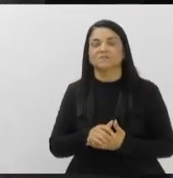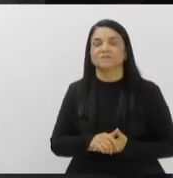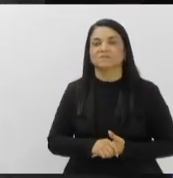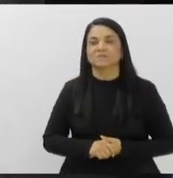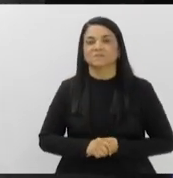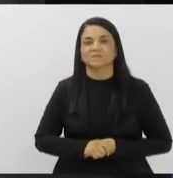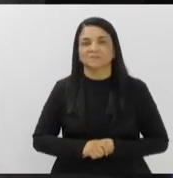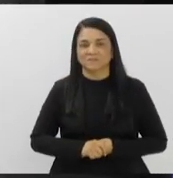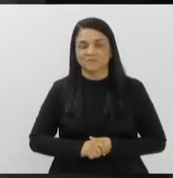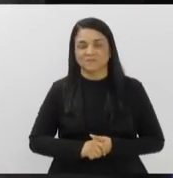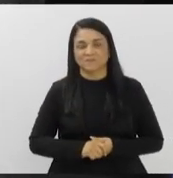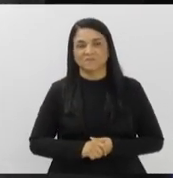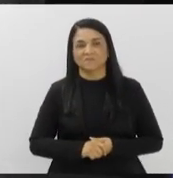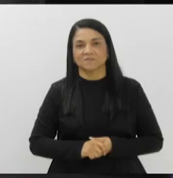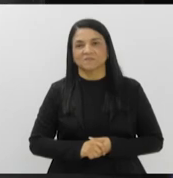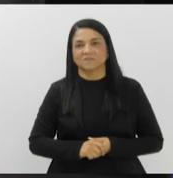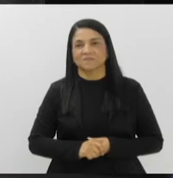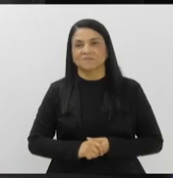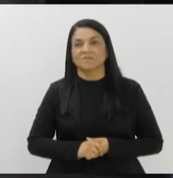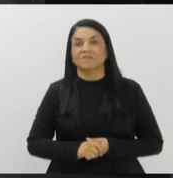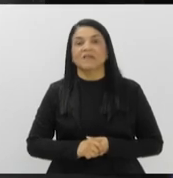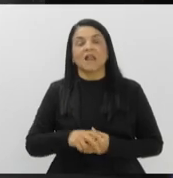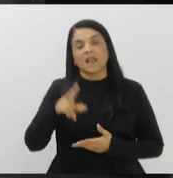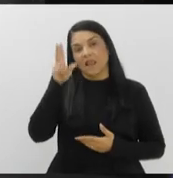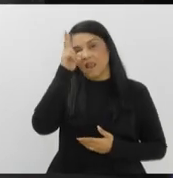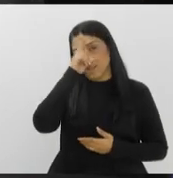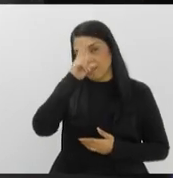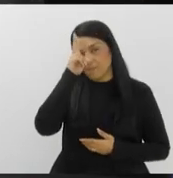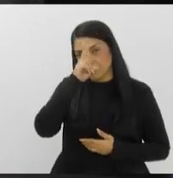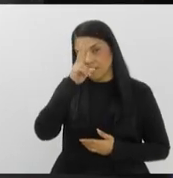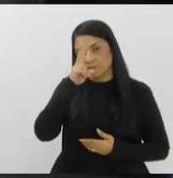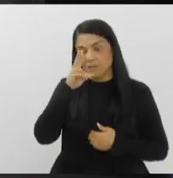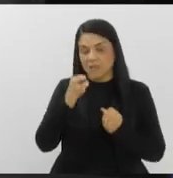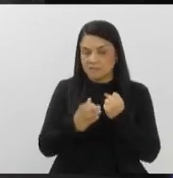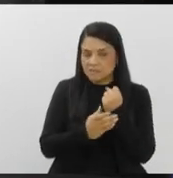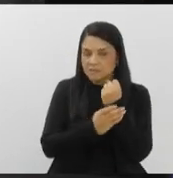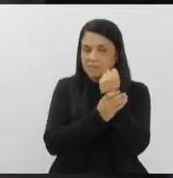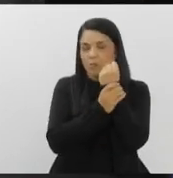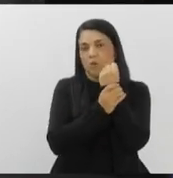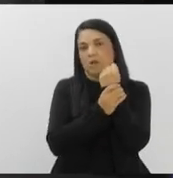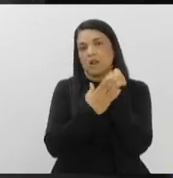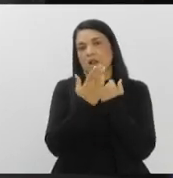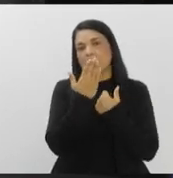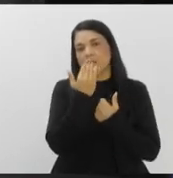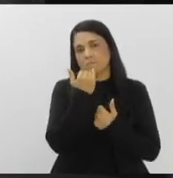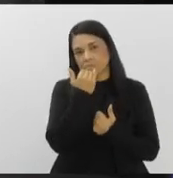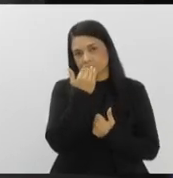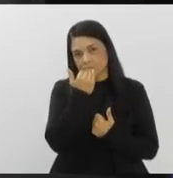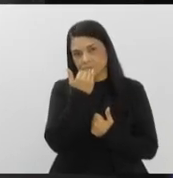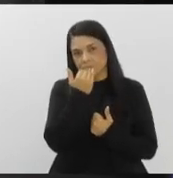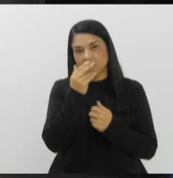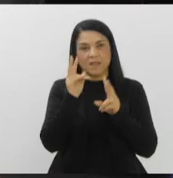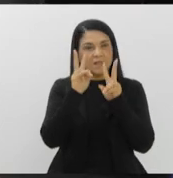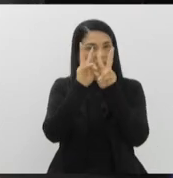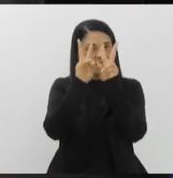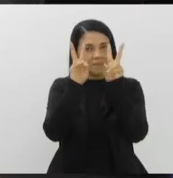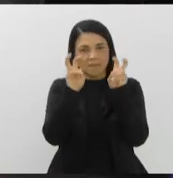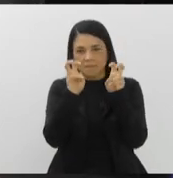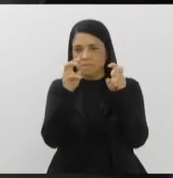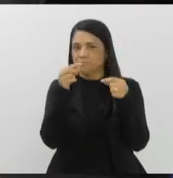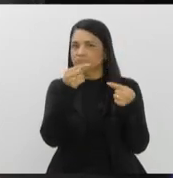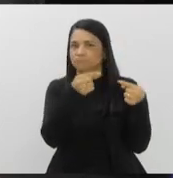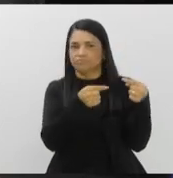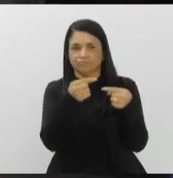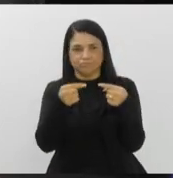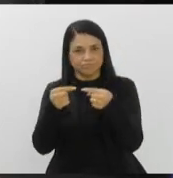essa. Lembrar também da questão da segurança alimentar, que é tema aqui